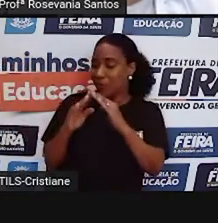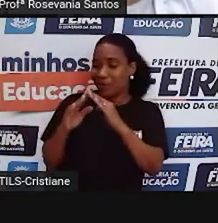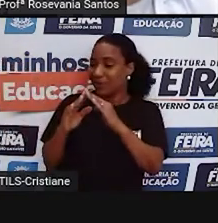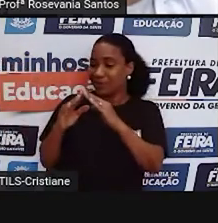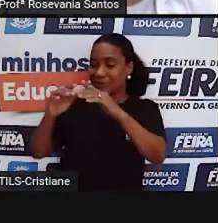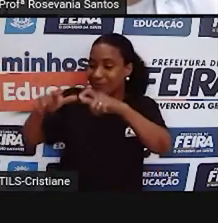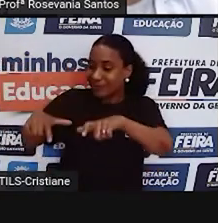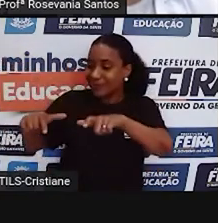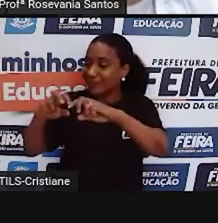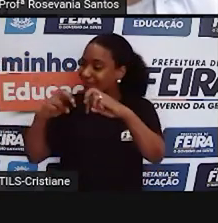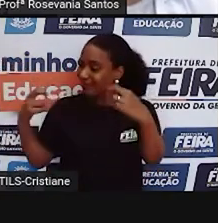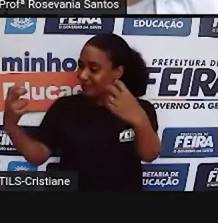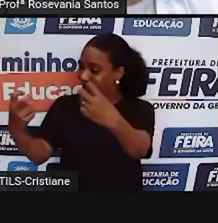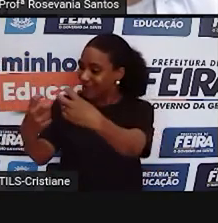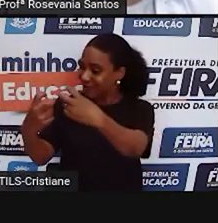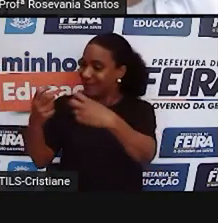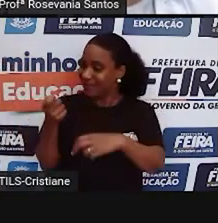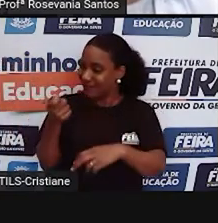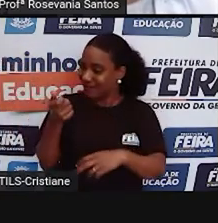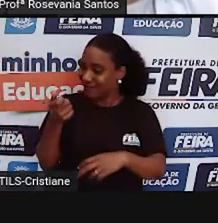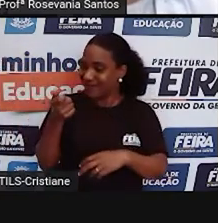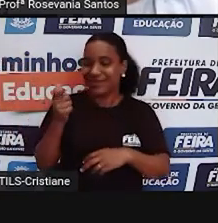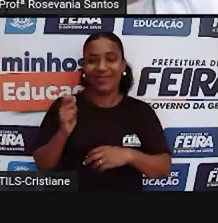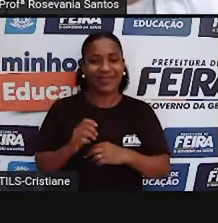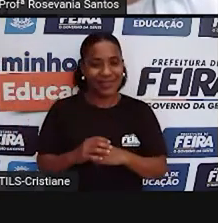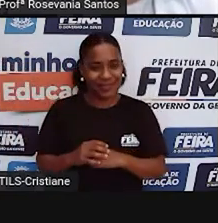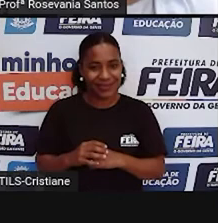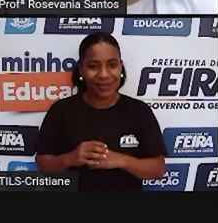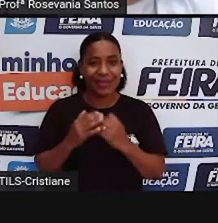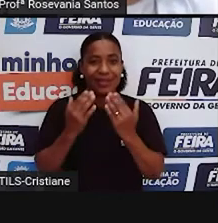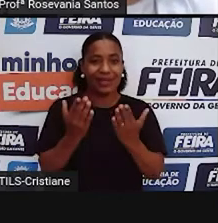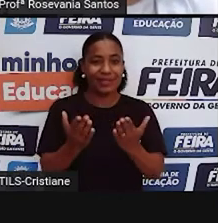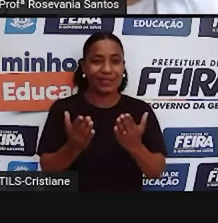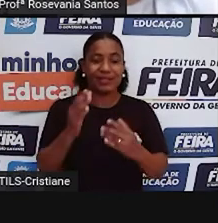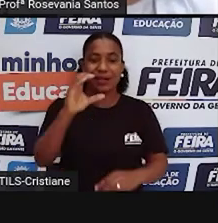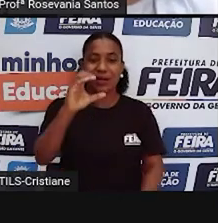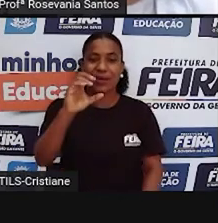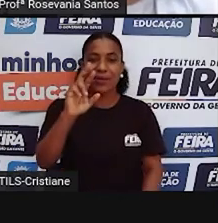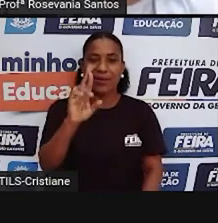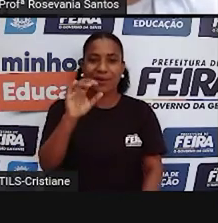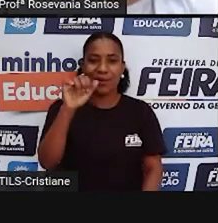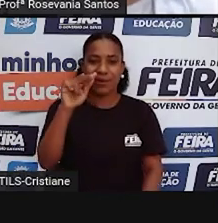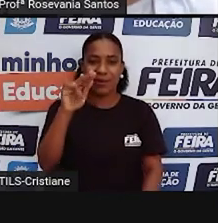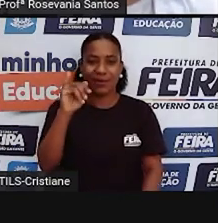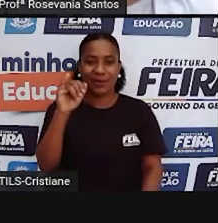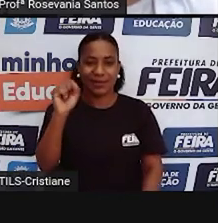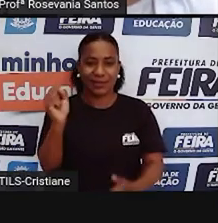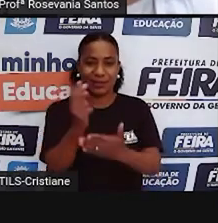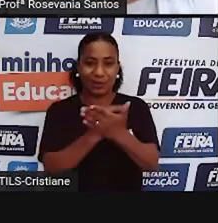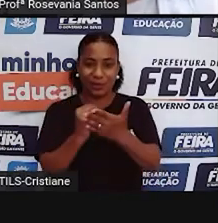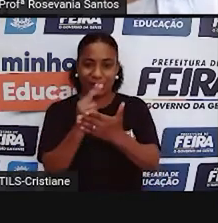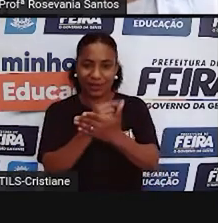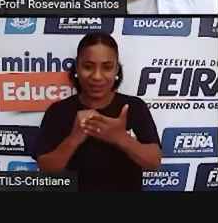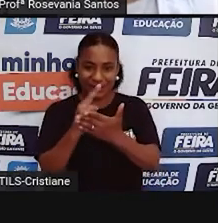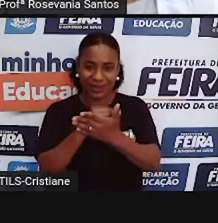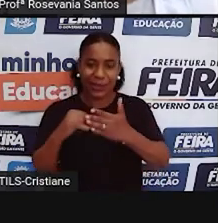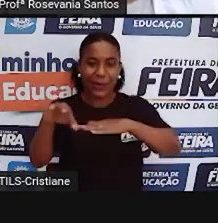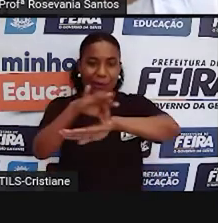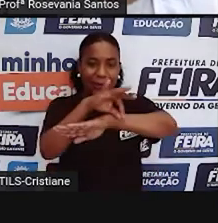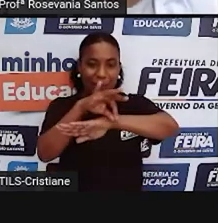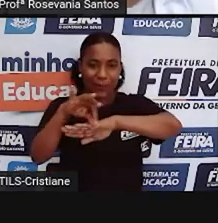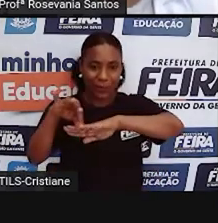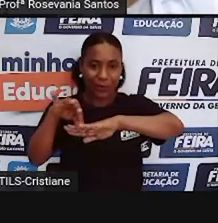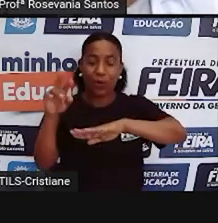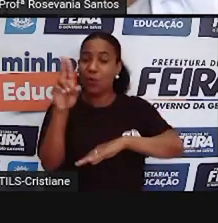usa muito, muito hoje mesmo, né? Pelo menos assim, para ensinar as pessoas rapidamente. Mas